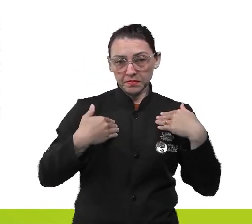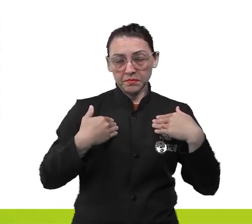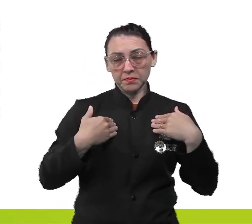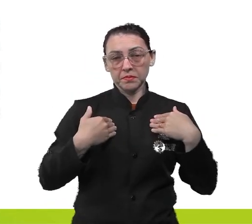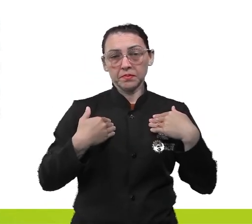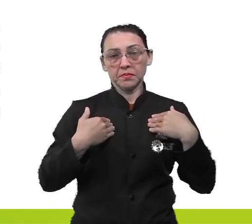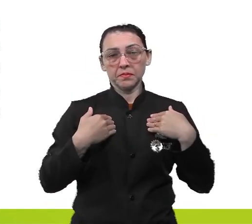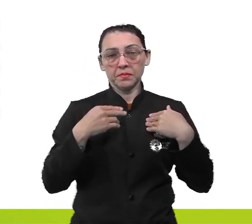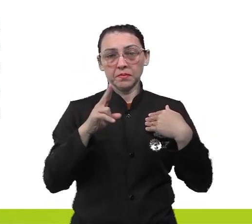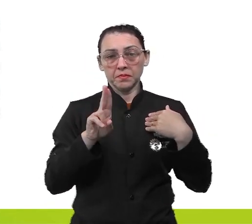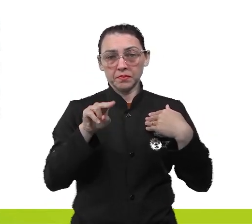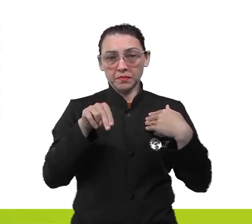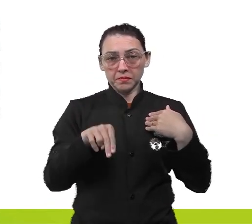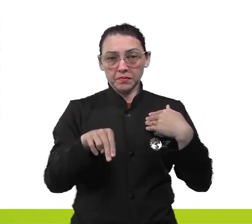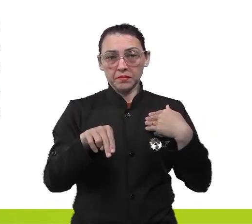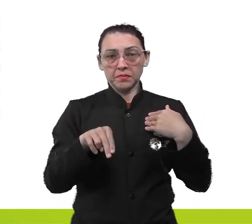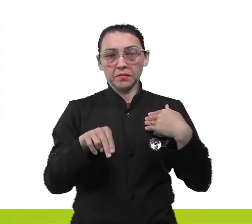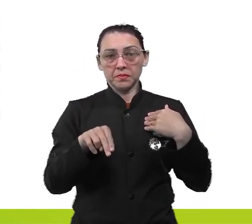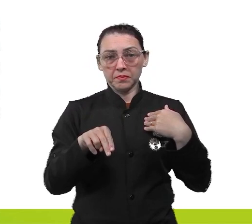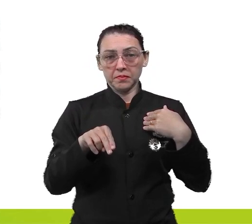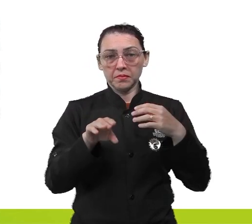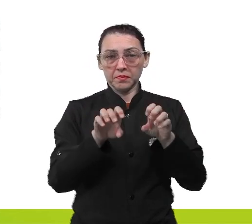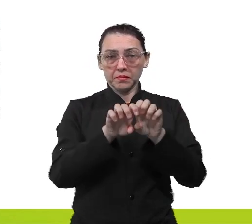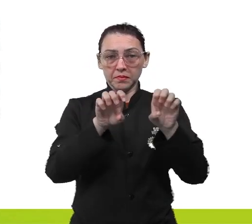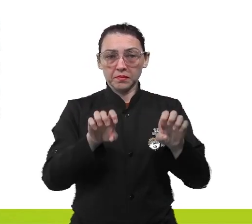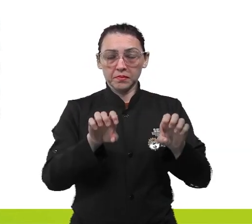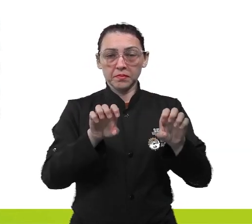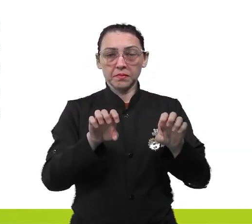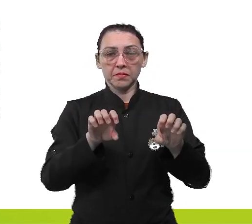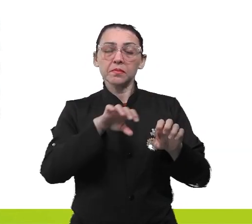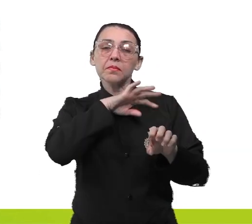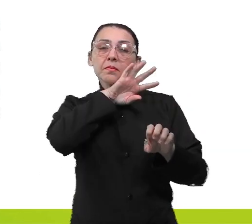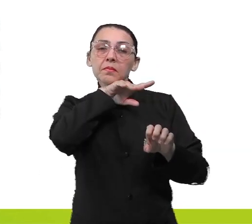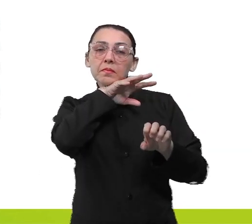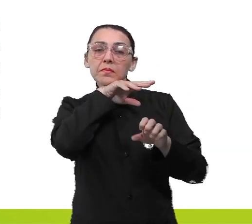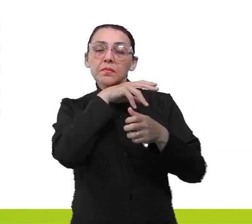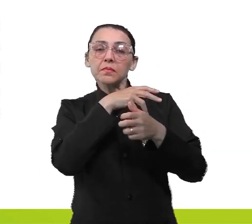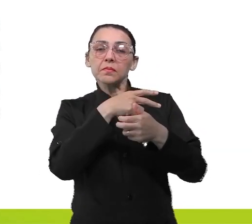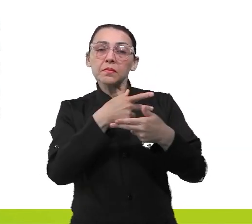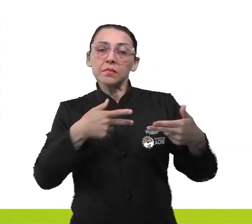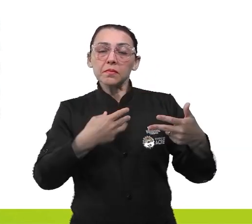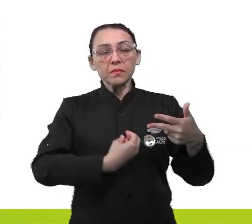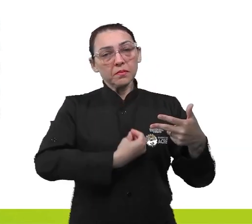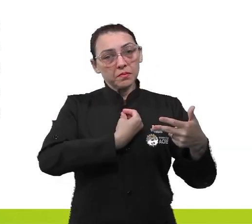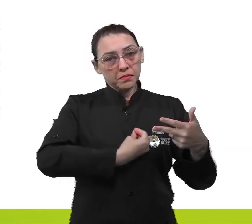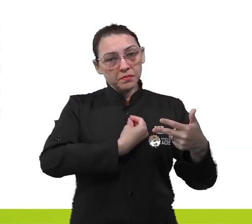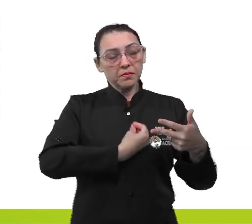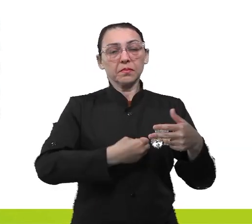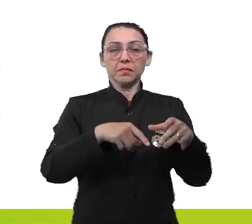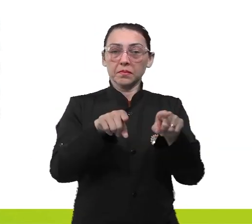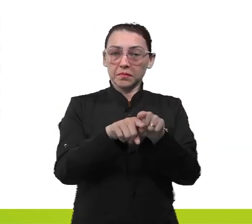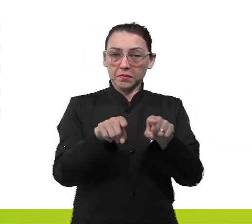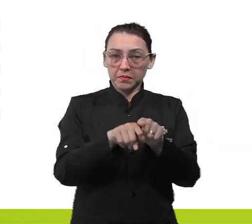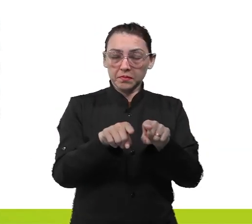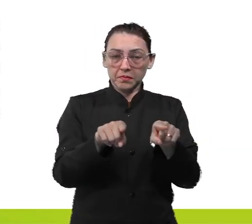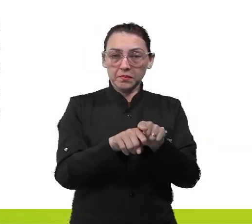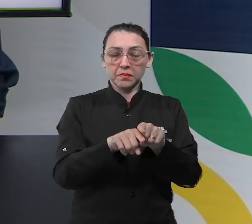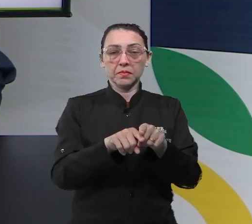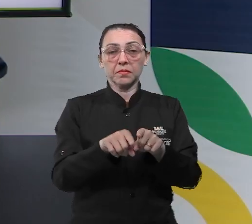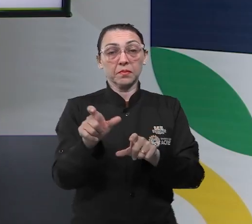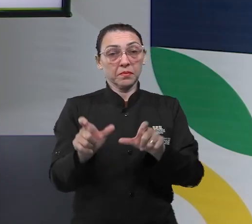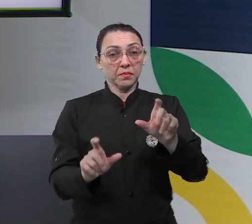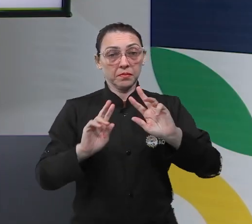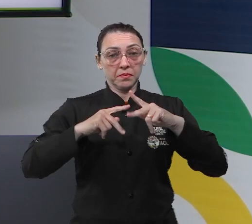consideradas as unidades funcionais e estruturais dos seres vivos, como a gente viu aqui, tá? E o interessante